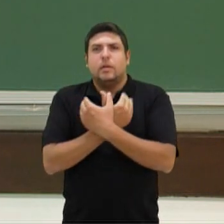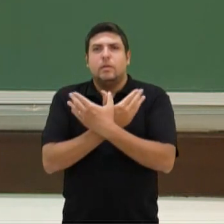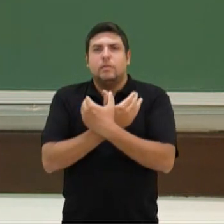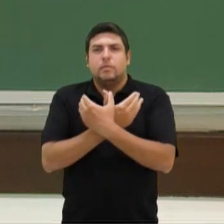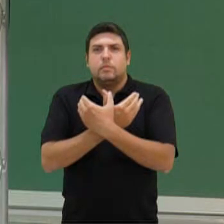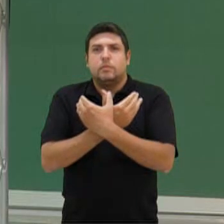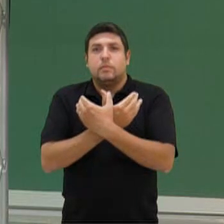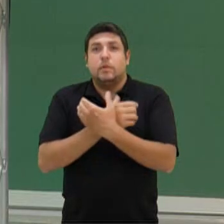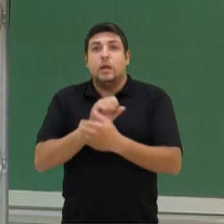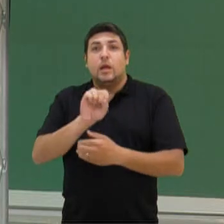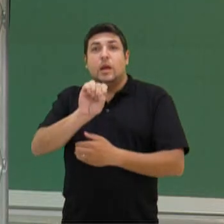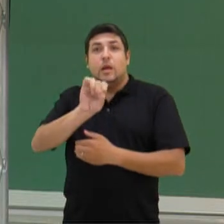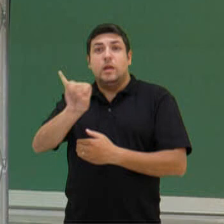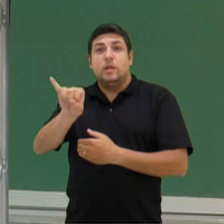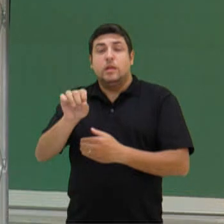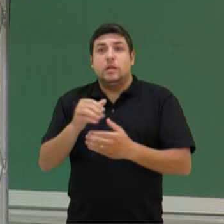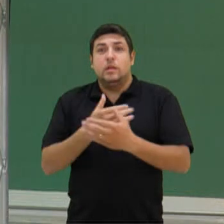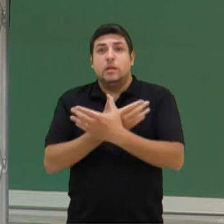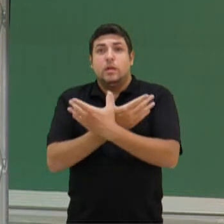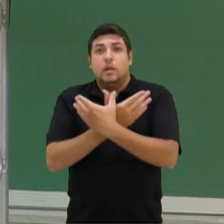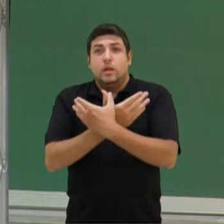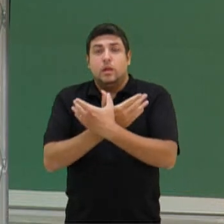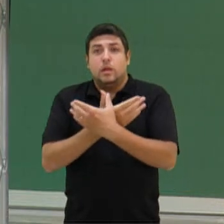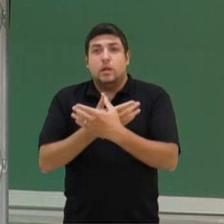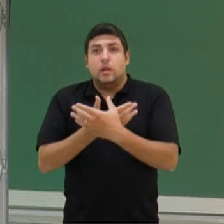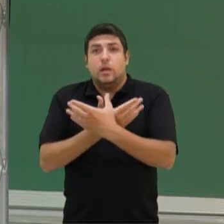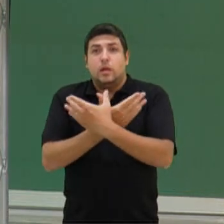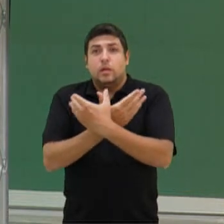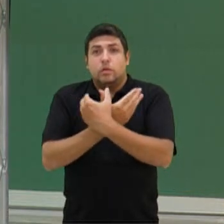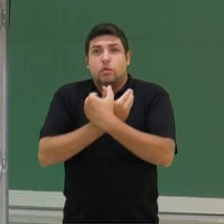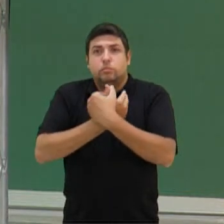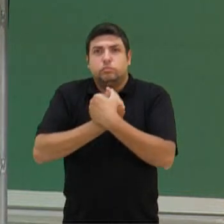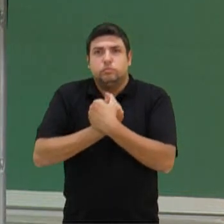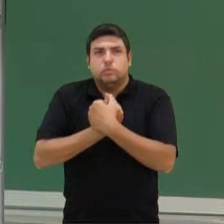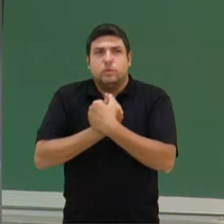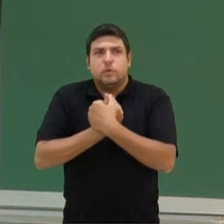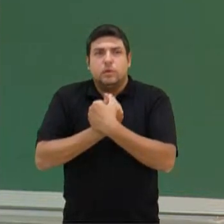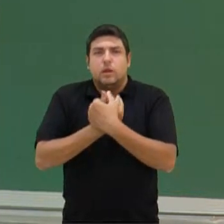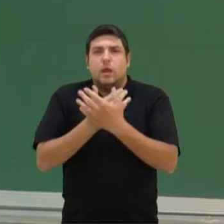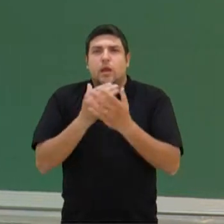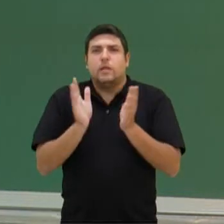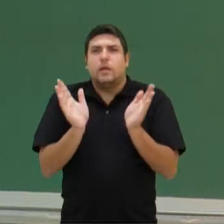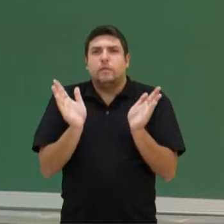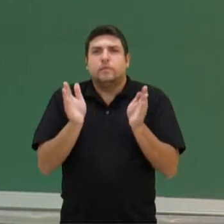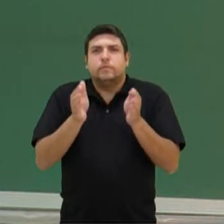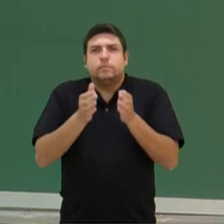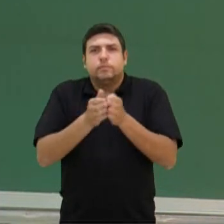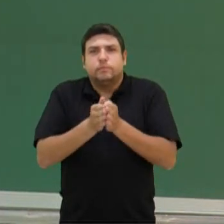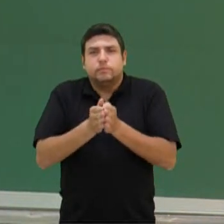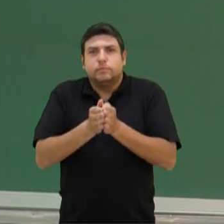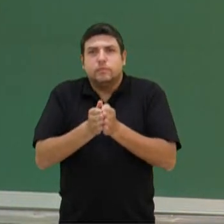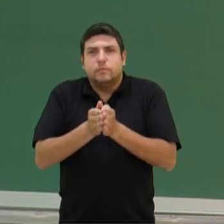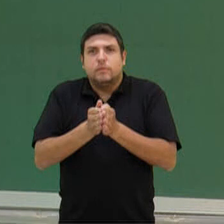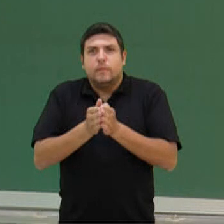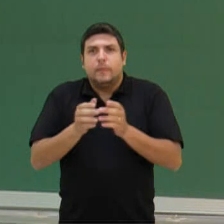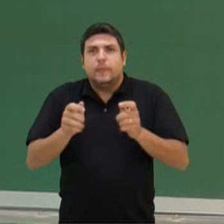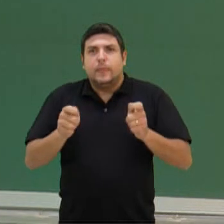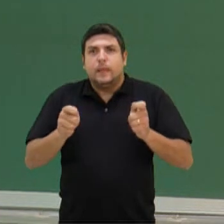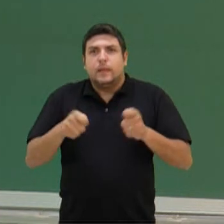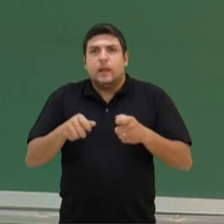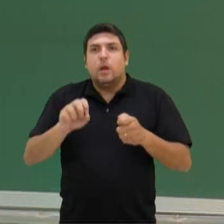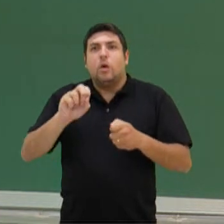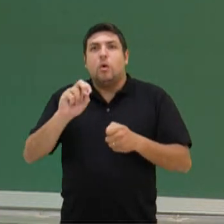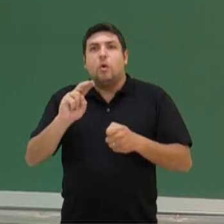eu fizesse essa dobra que é mencionada aqui na imagem, da maneira de cima para